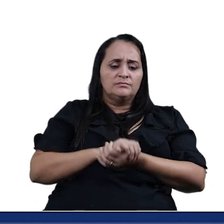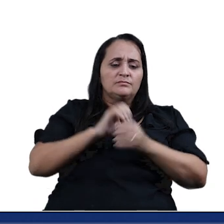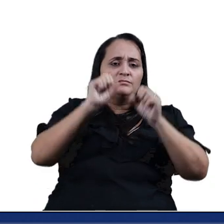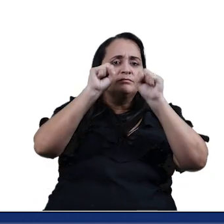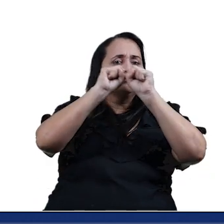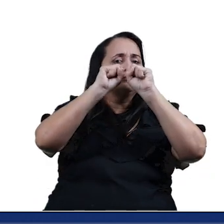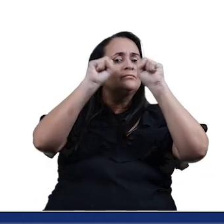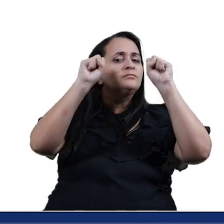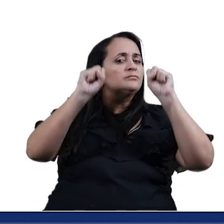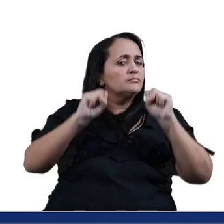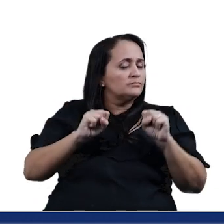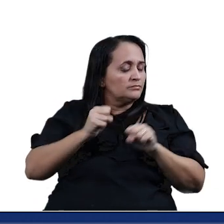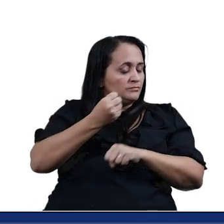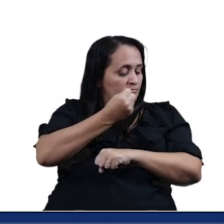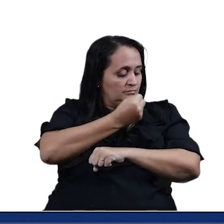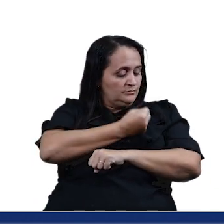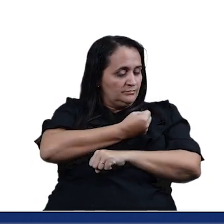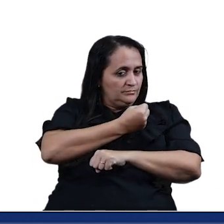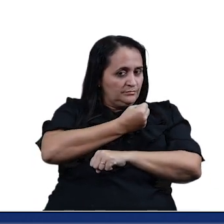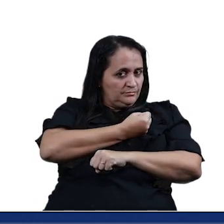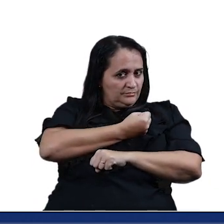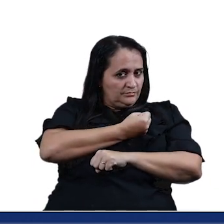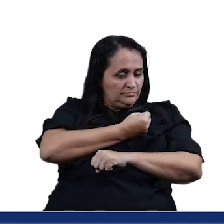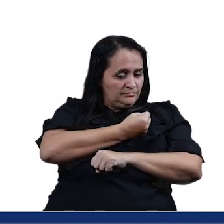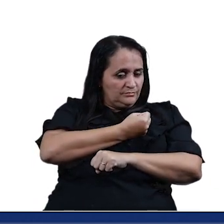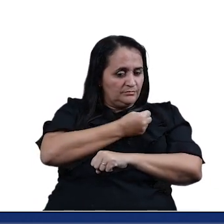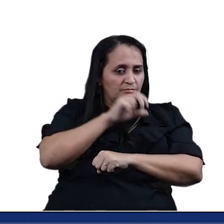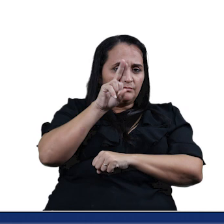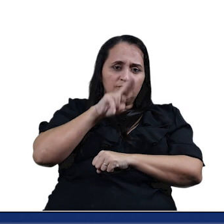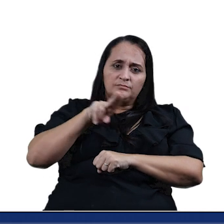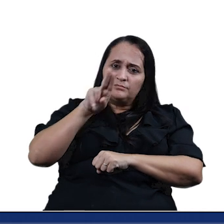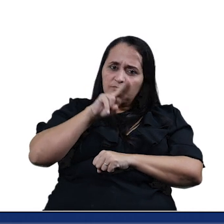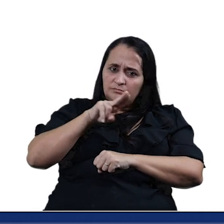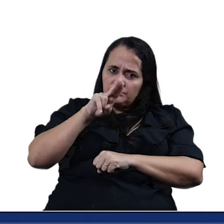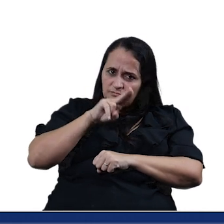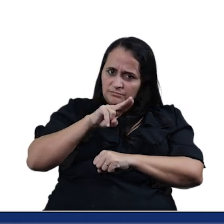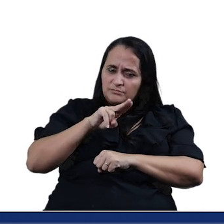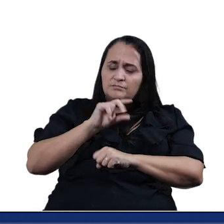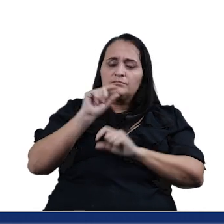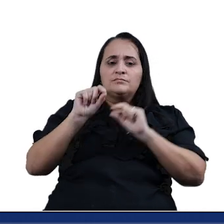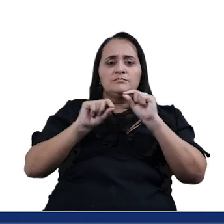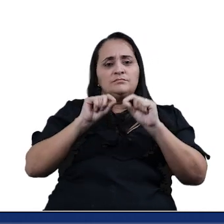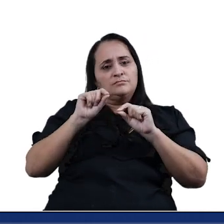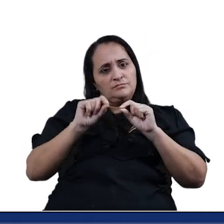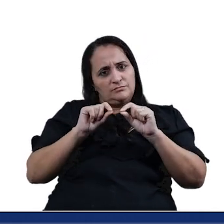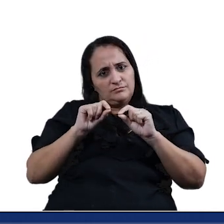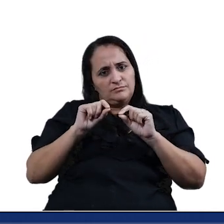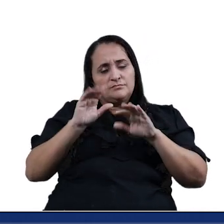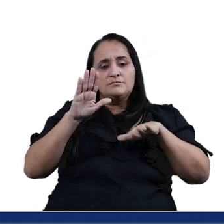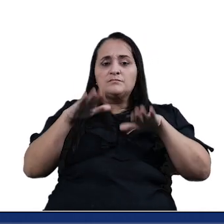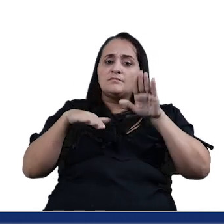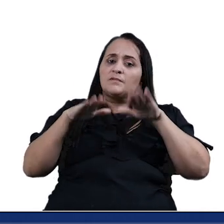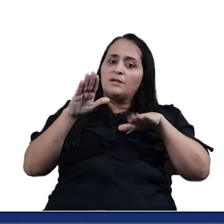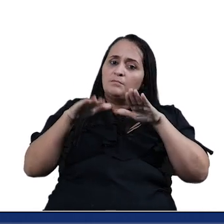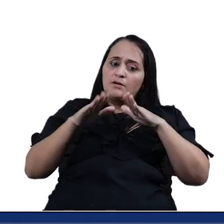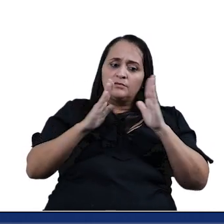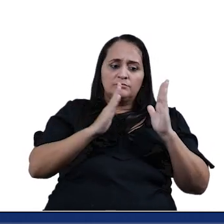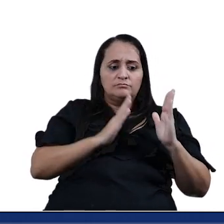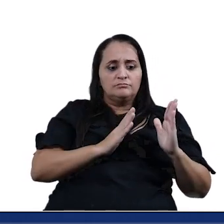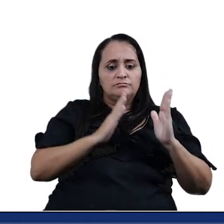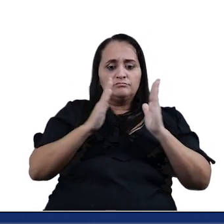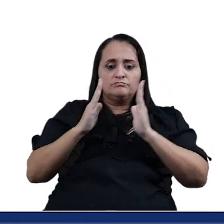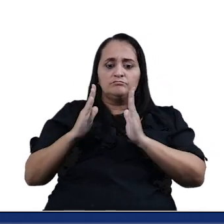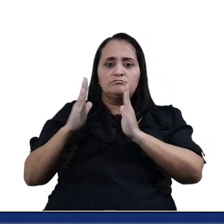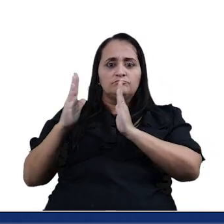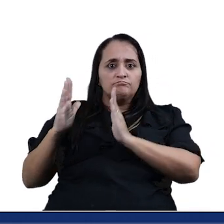No sistema de numeração que utilizamos, o valor dos algarismos depende da sua posição,